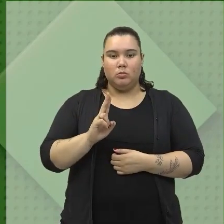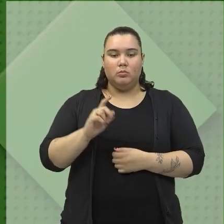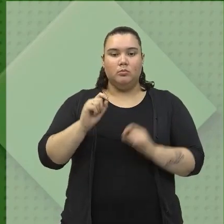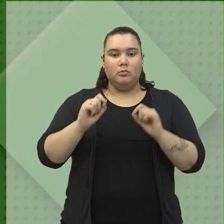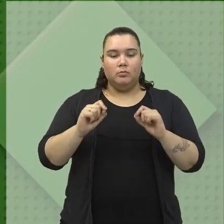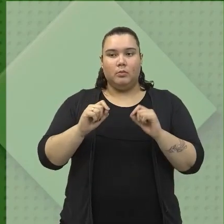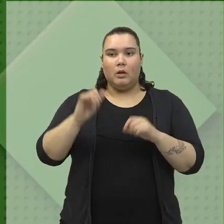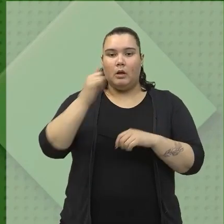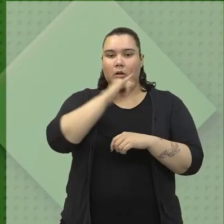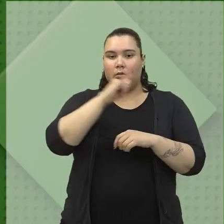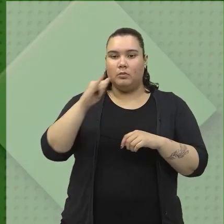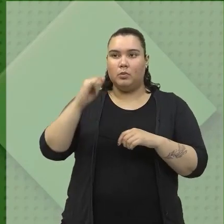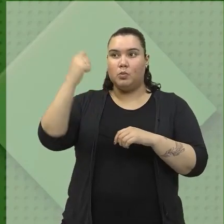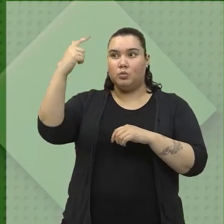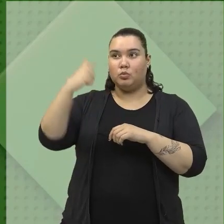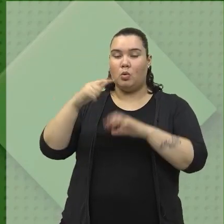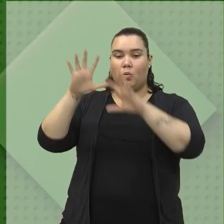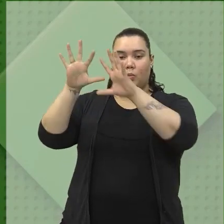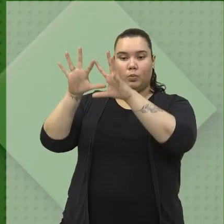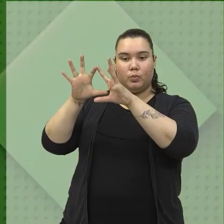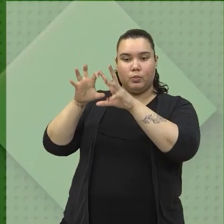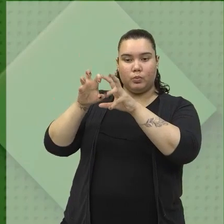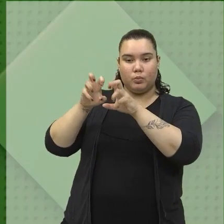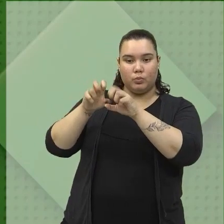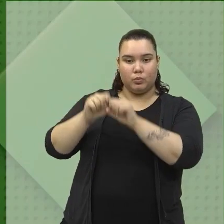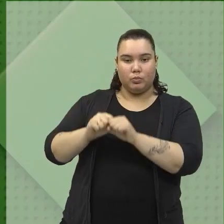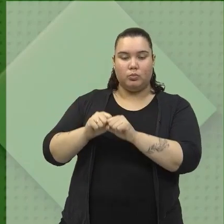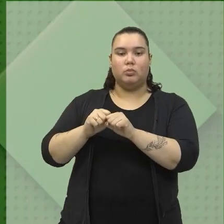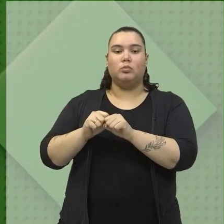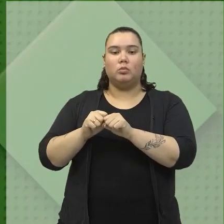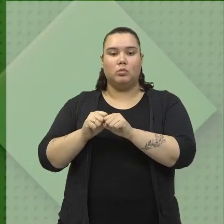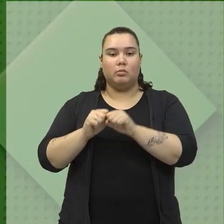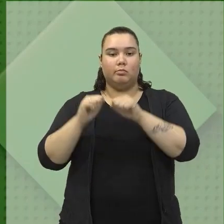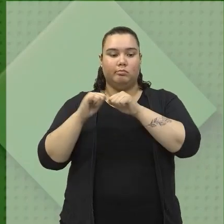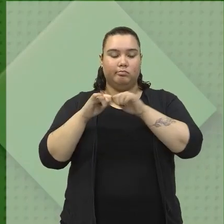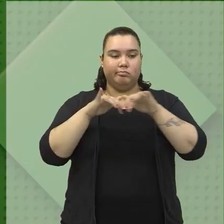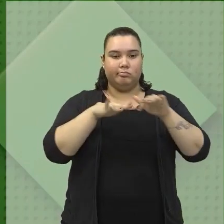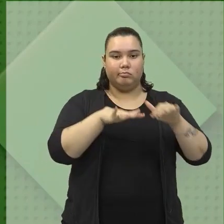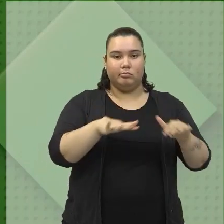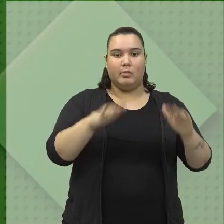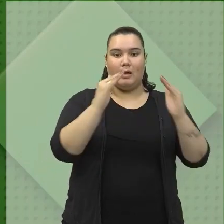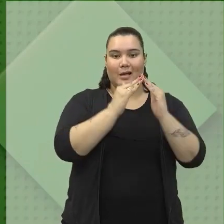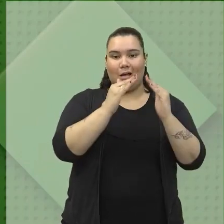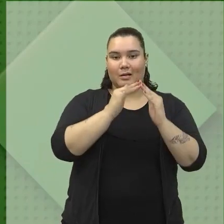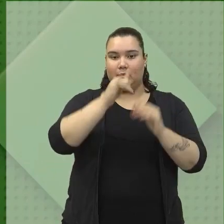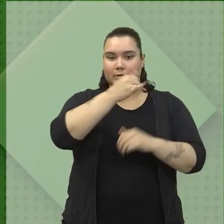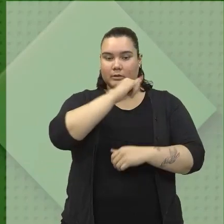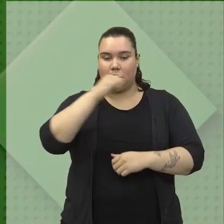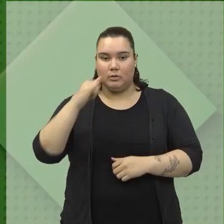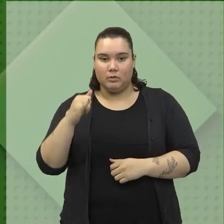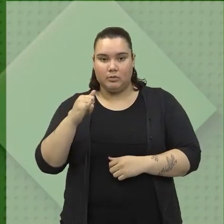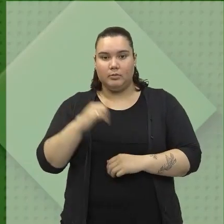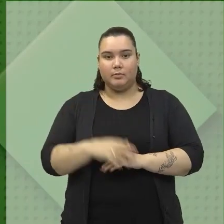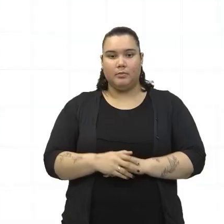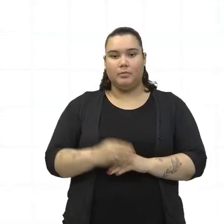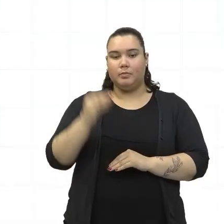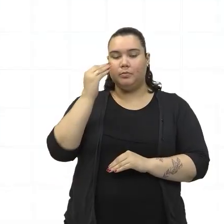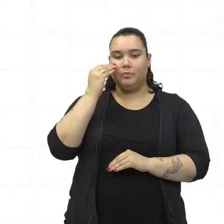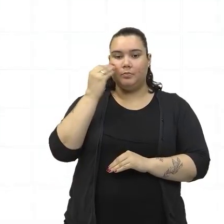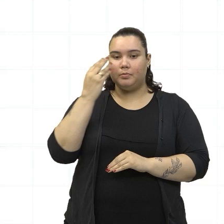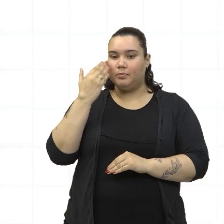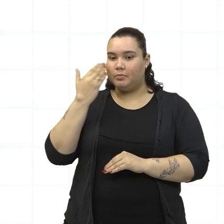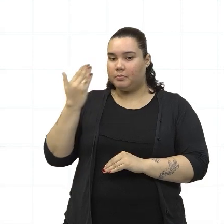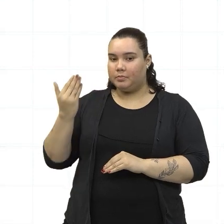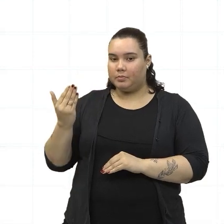ser captada ali a luz solar pelas placas, né, fotovoltaicas, até chegar numa residência, né, na forma de energia, a gente vai observar um